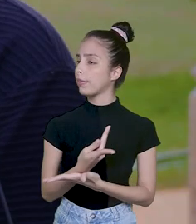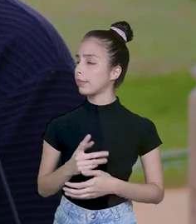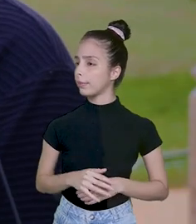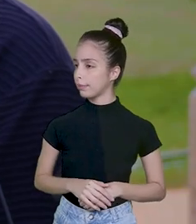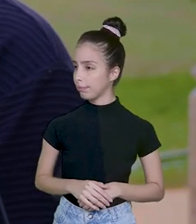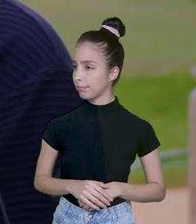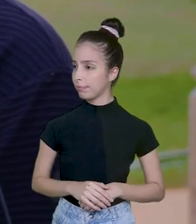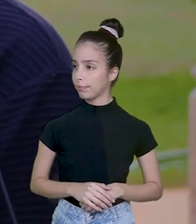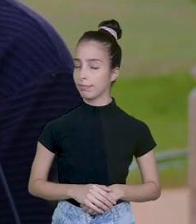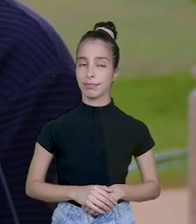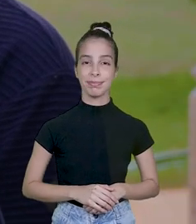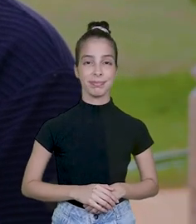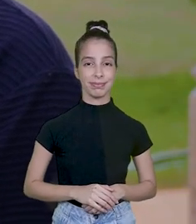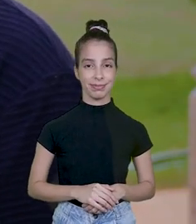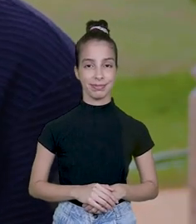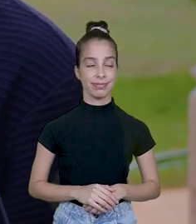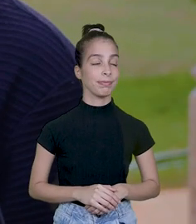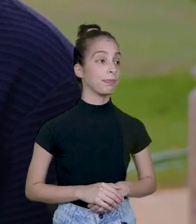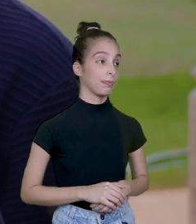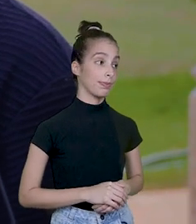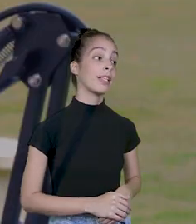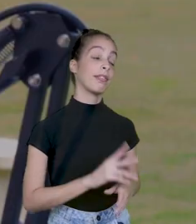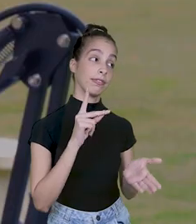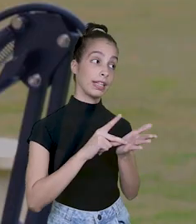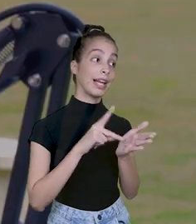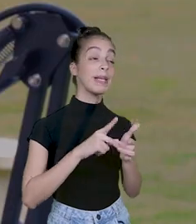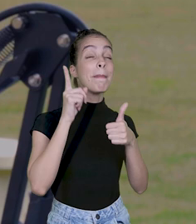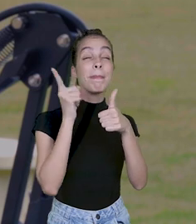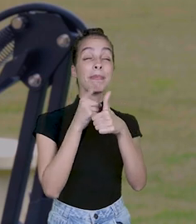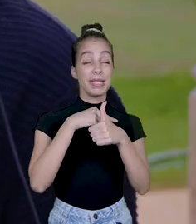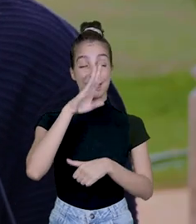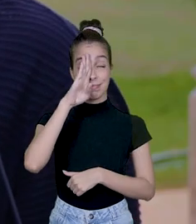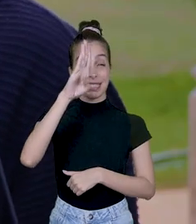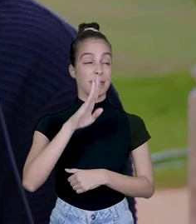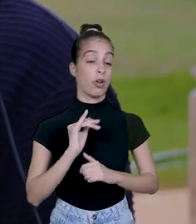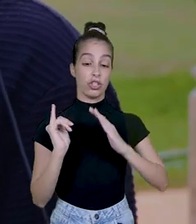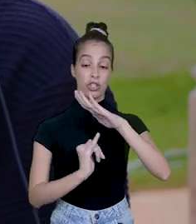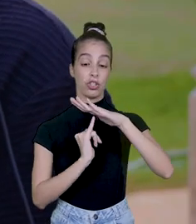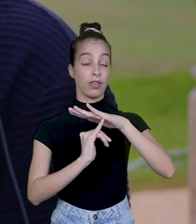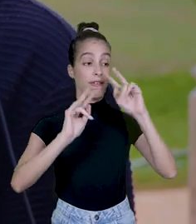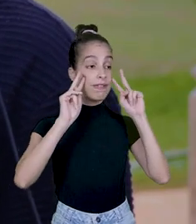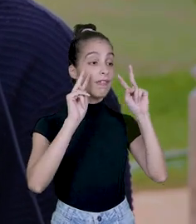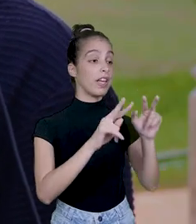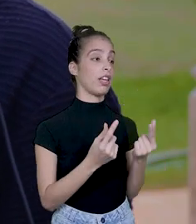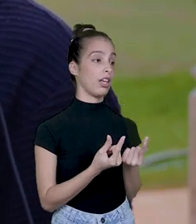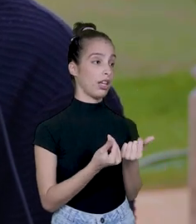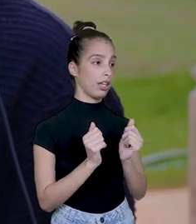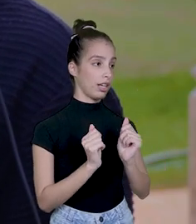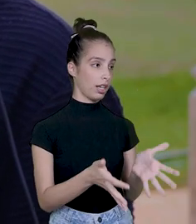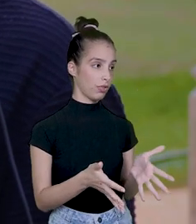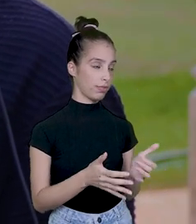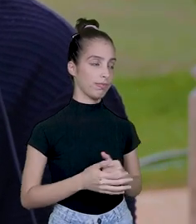é uma das dos critérios é o custo né então quando nessas palestras que eu tenho aplicado eu tenho